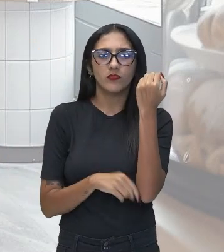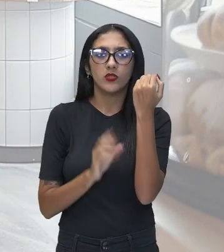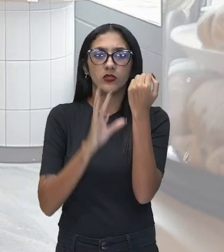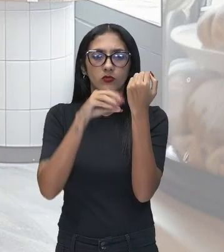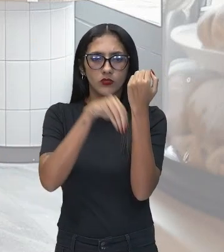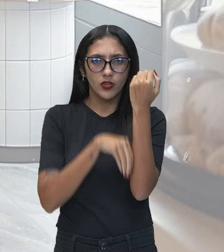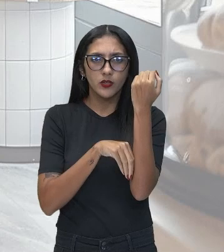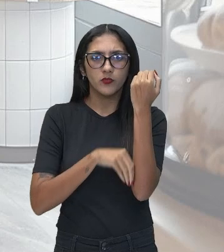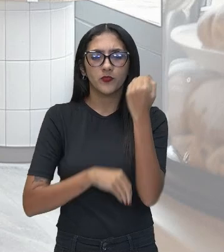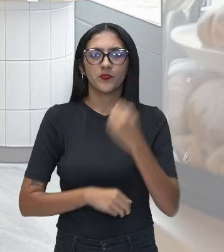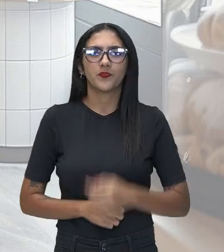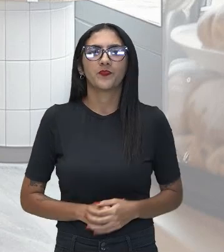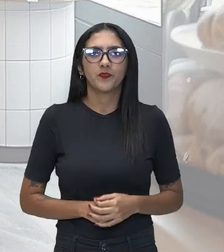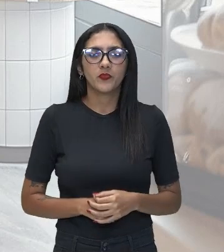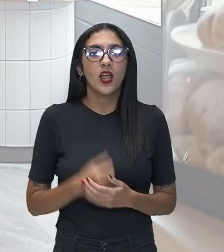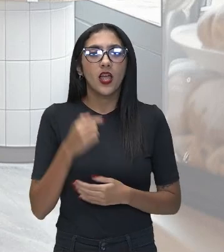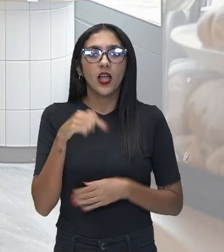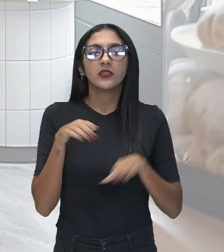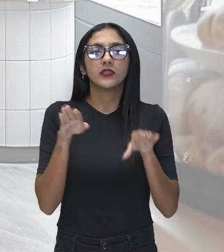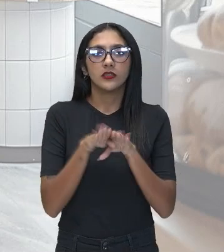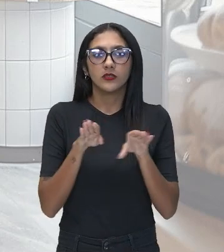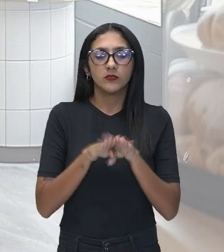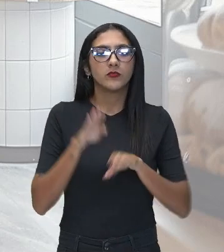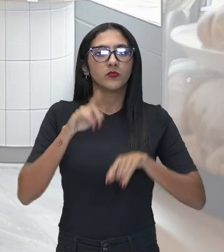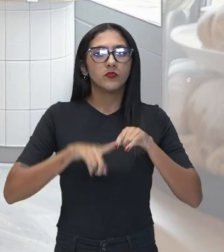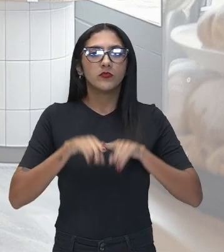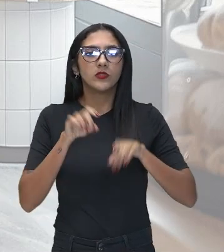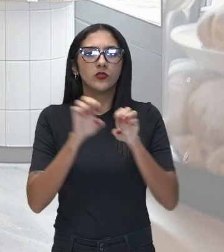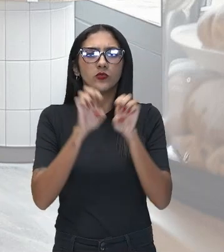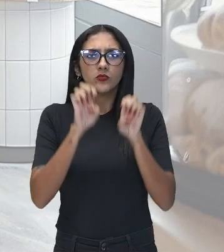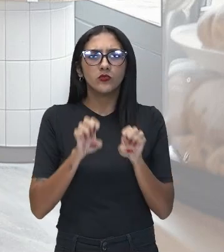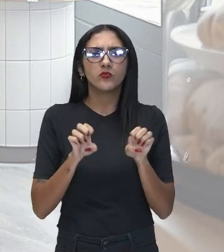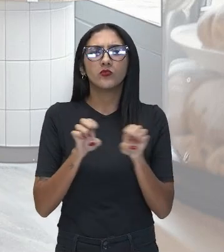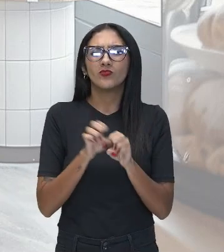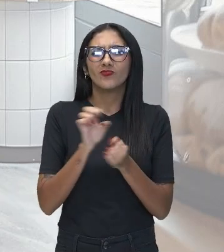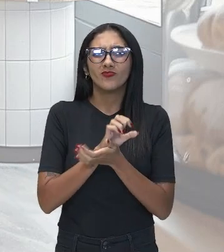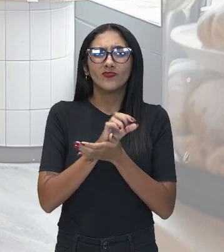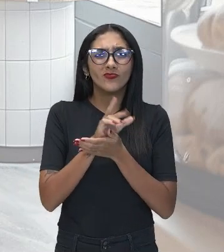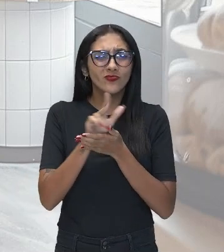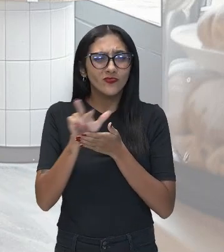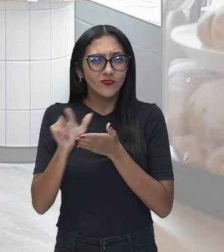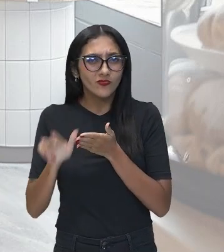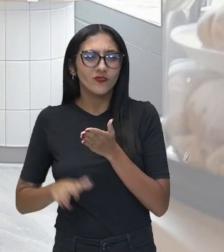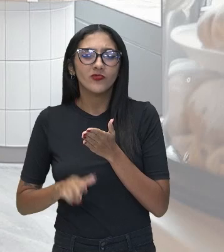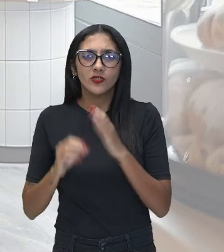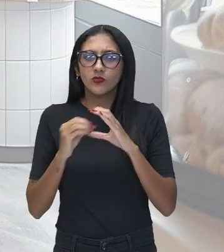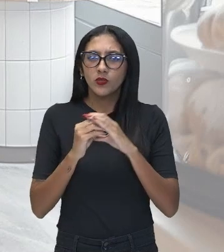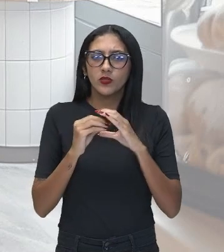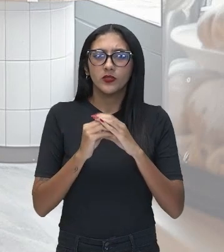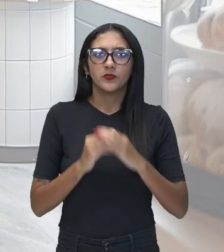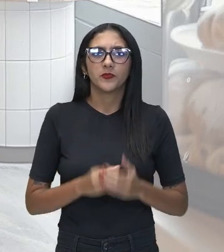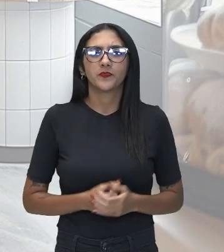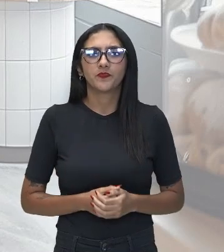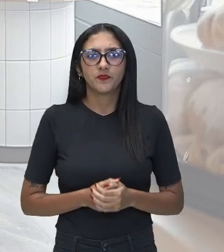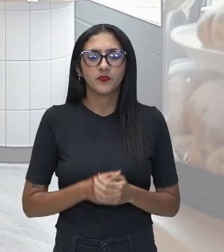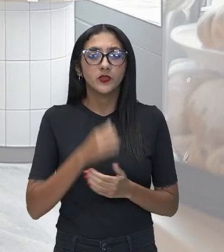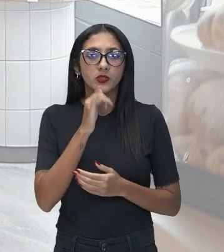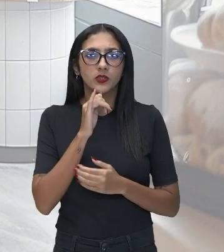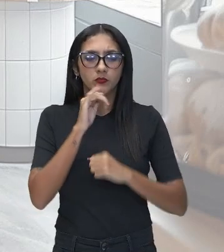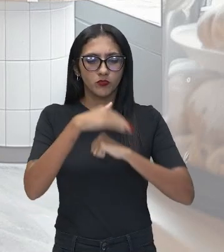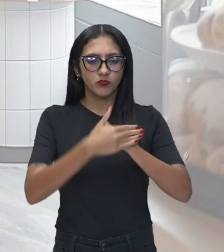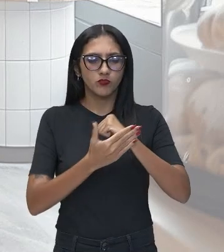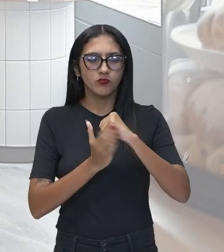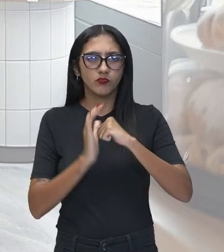vegetais. E eles são também componentes estruturais de muitos organismos, né? Incluindo aí também a parede celular